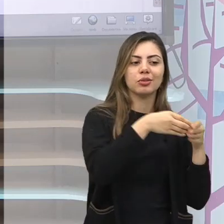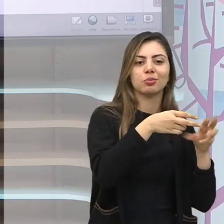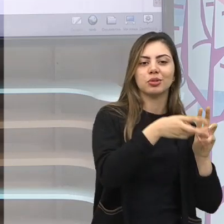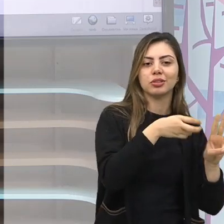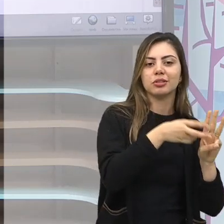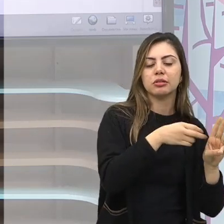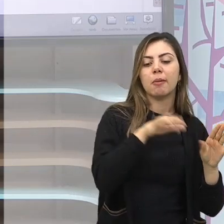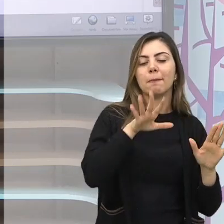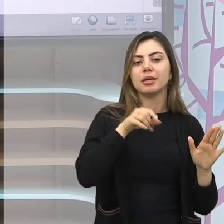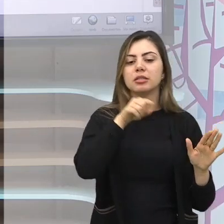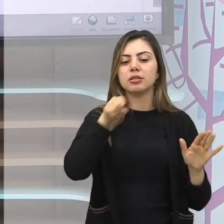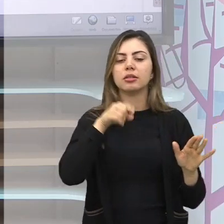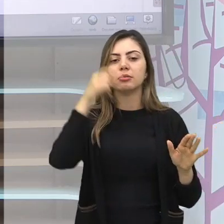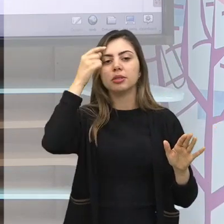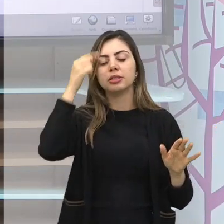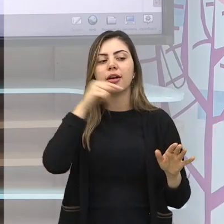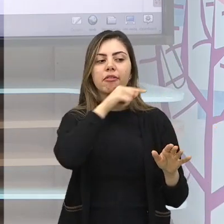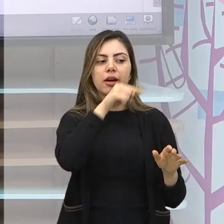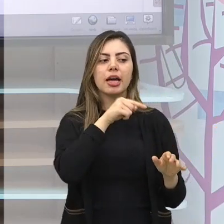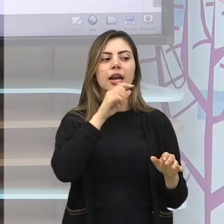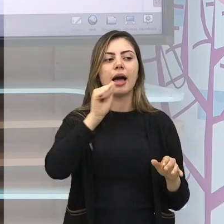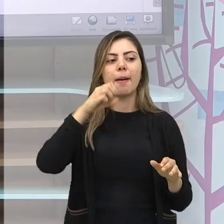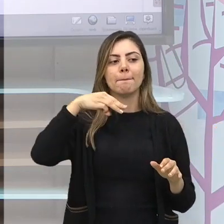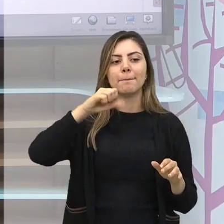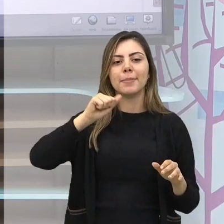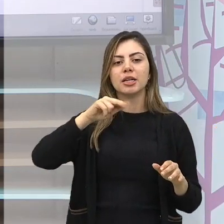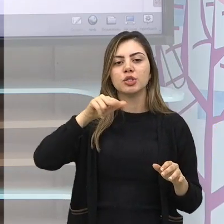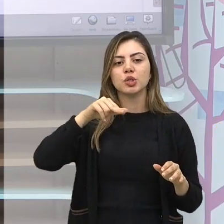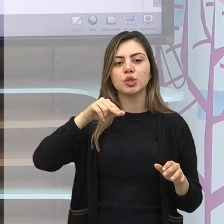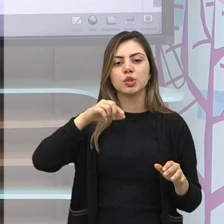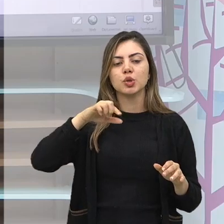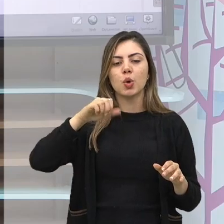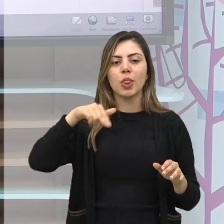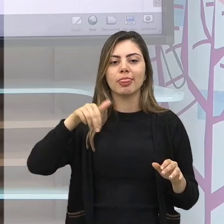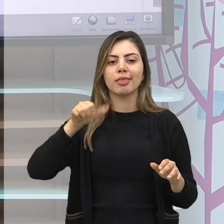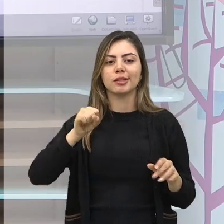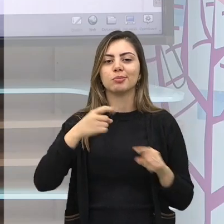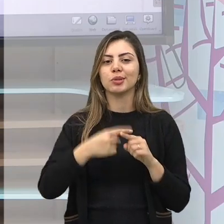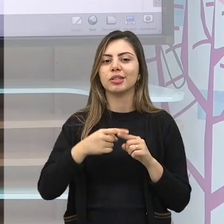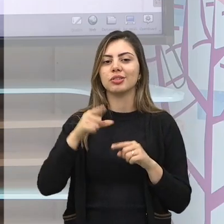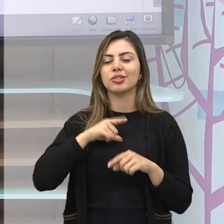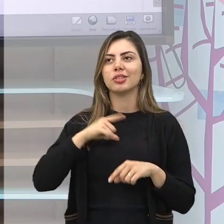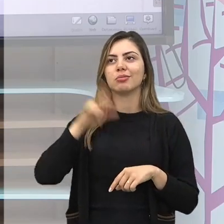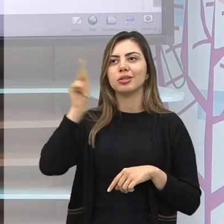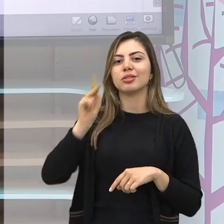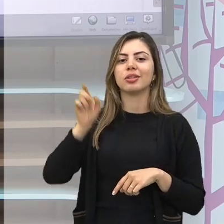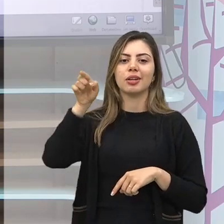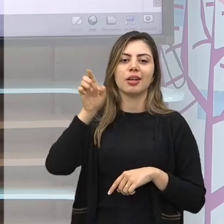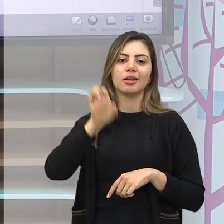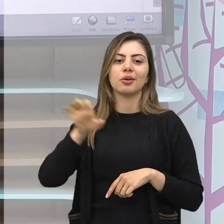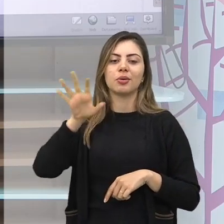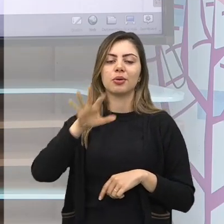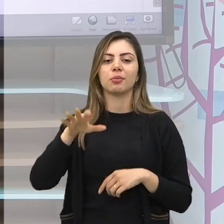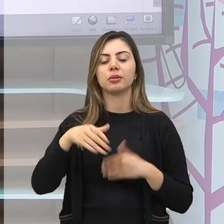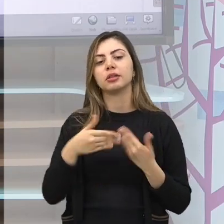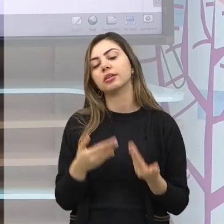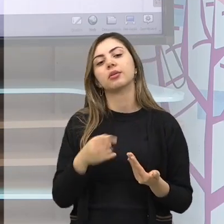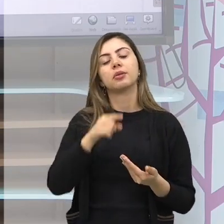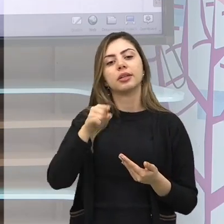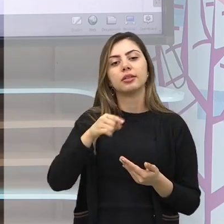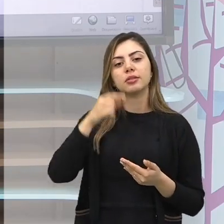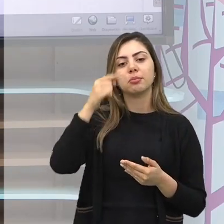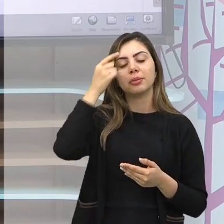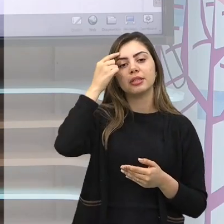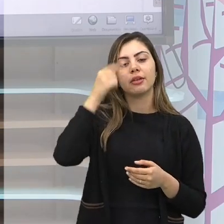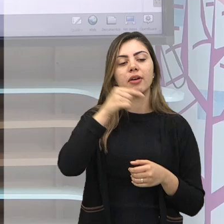daquele lugar. Assim como existe todo um imaginário europeu da época da colonização de que eles estavam chegando nas terras que eles